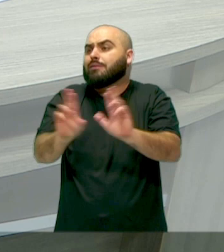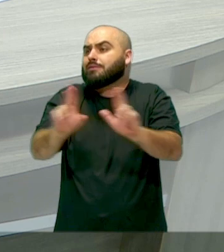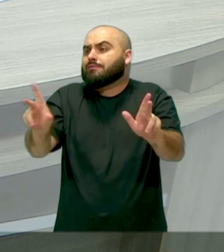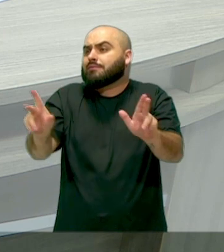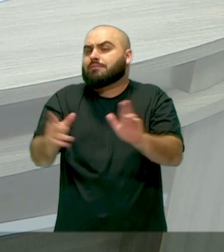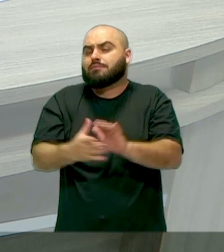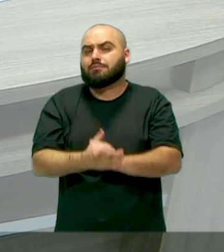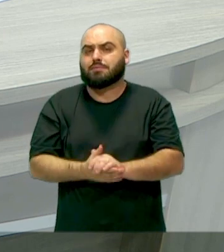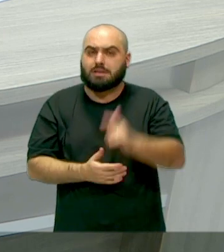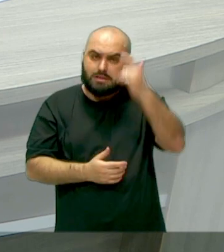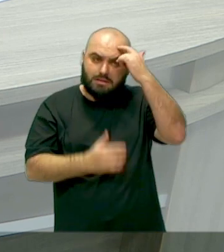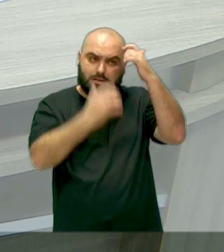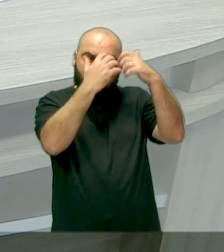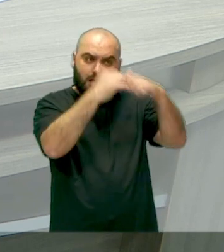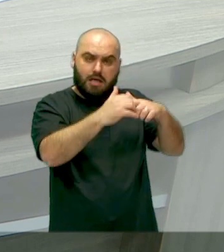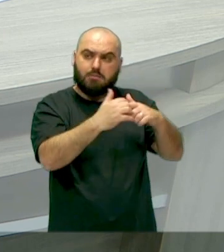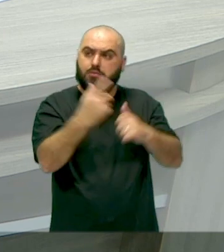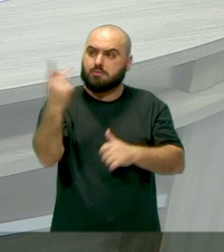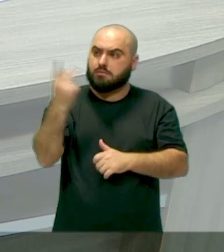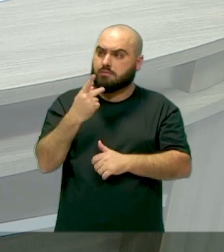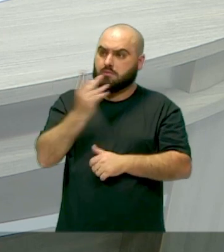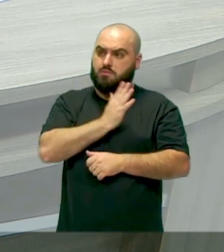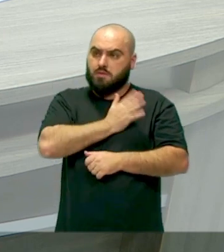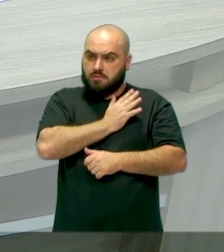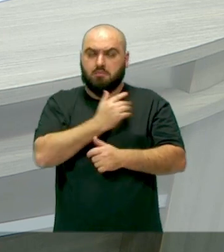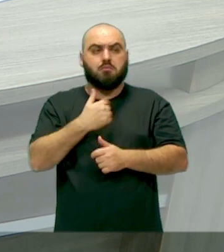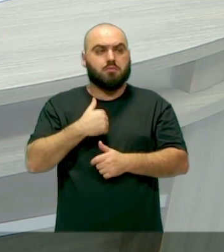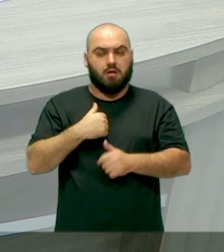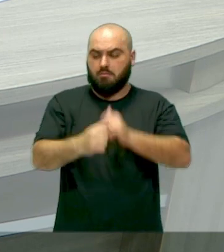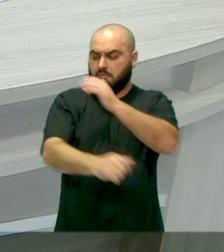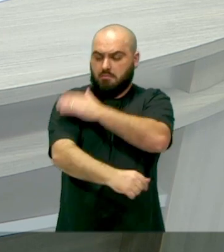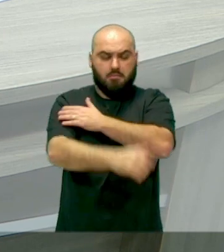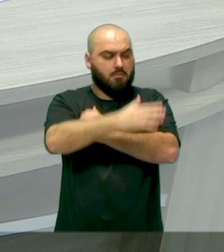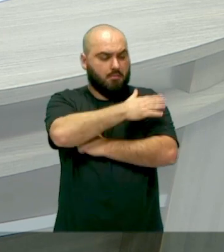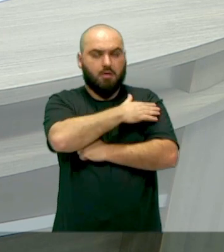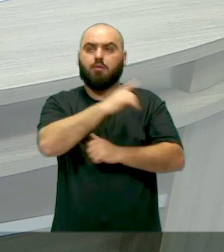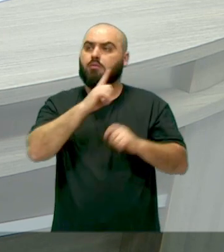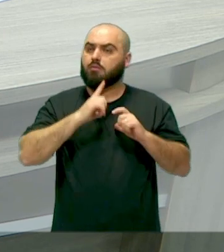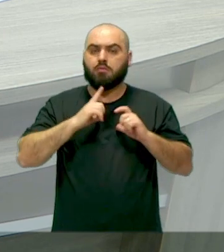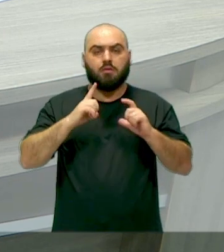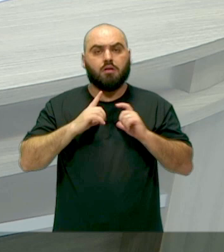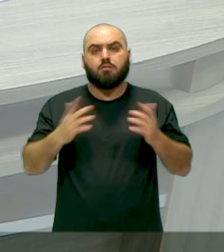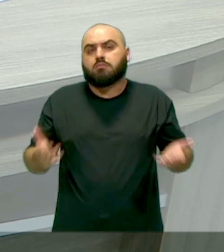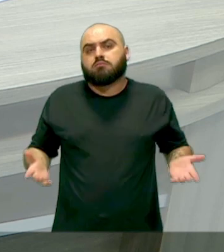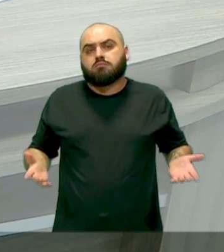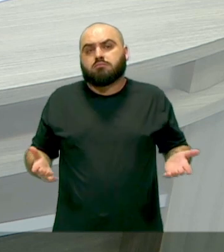Tem cérebro, eu tenho, tem coração, eu tenho, tem braços, entende?